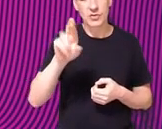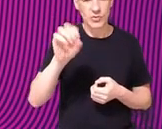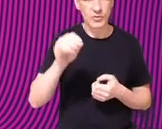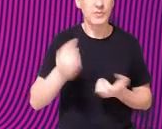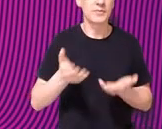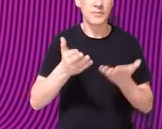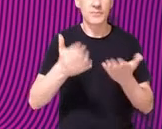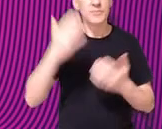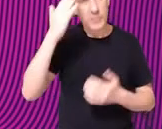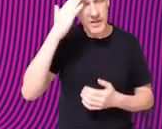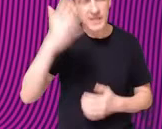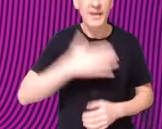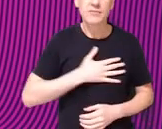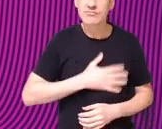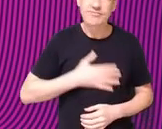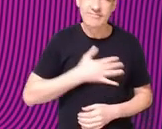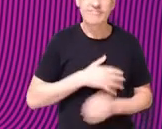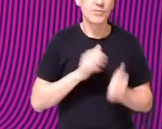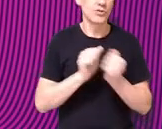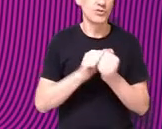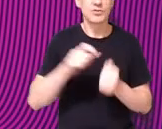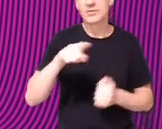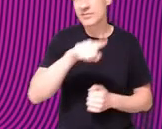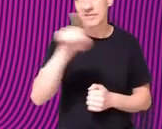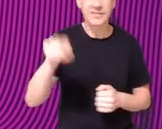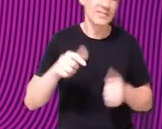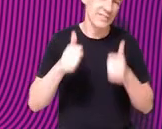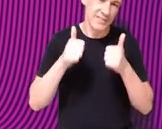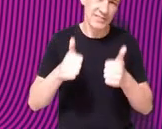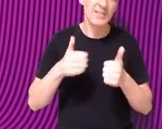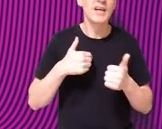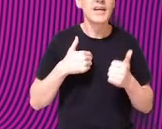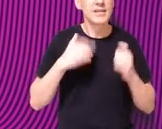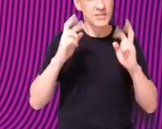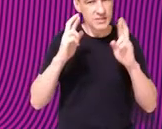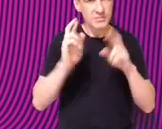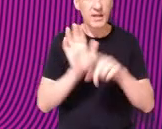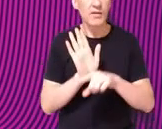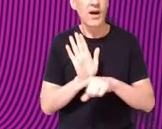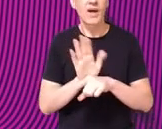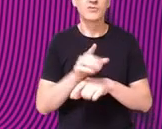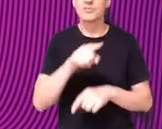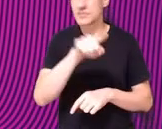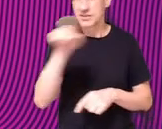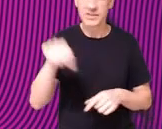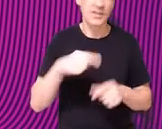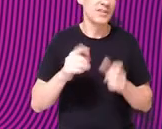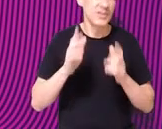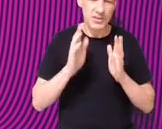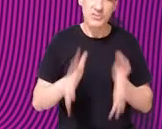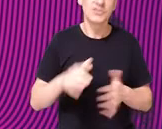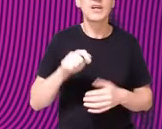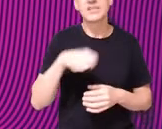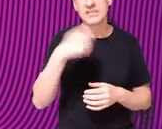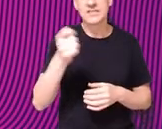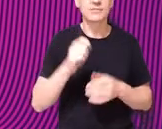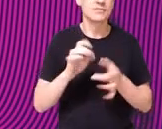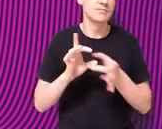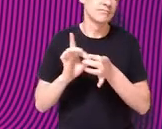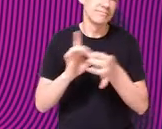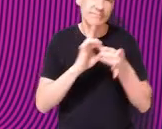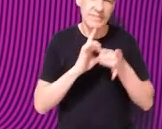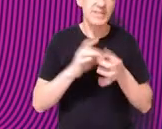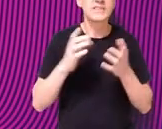imenso estar aqui com vocês. Espero ter contribuído e demonstrado a importância da integração das especialidades, do conhecimento e das